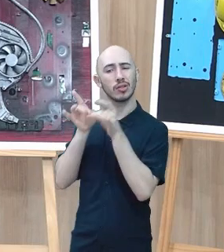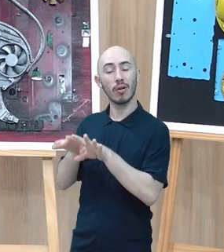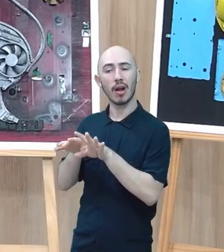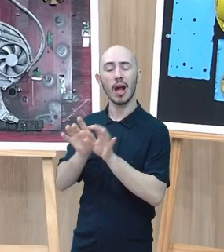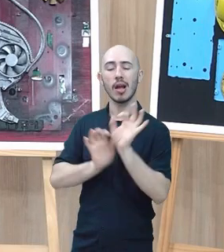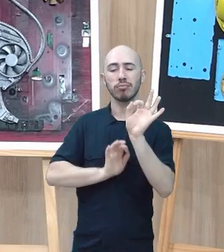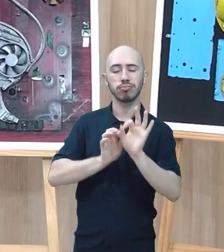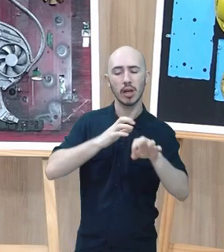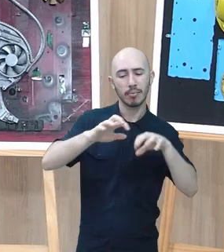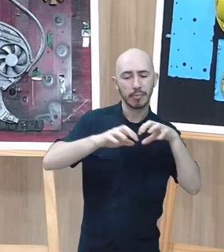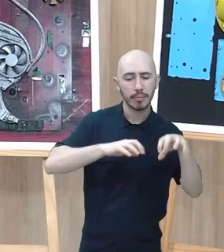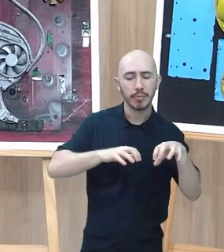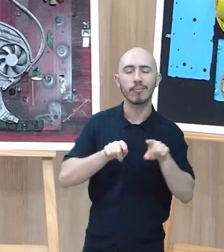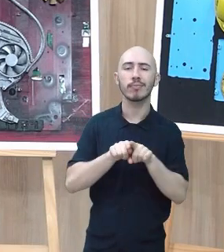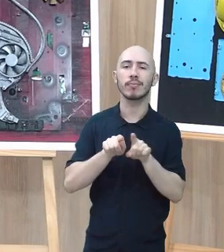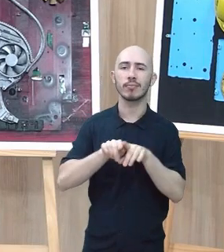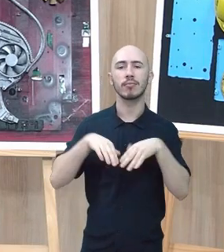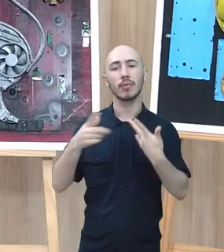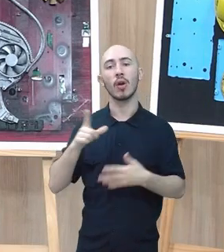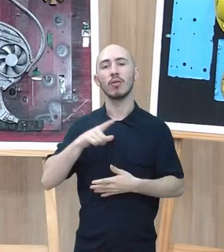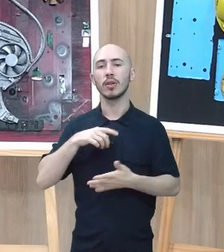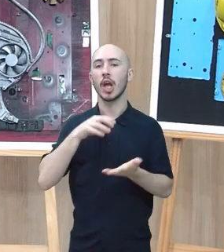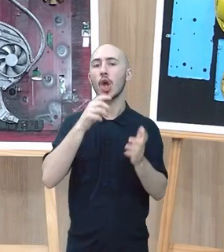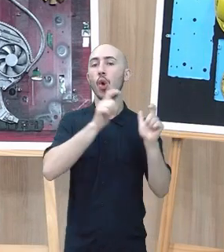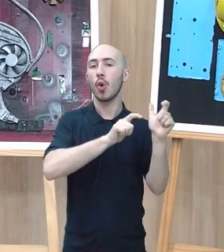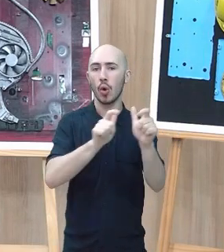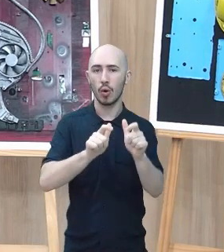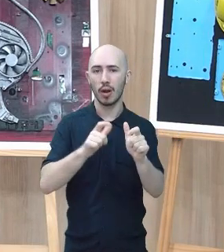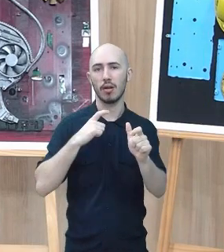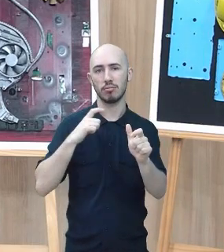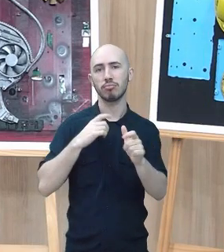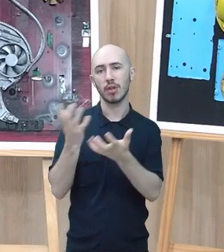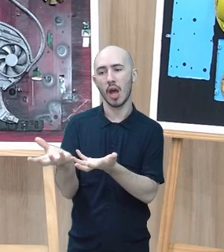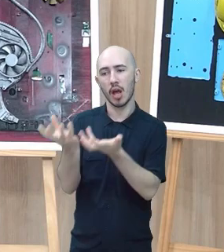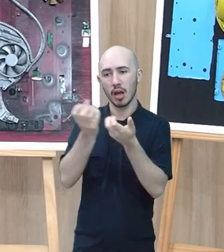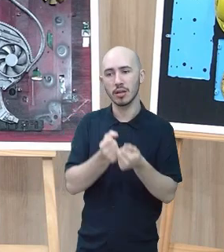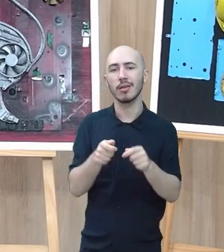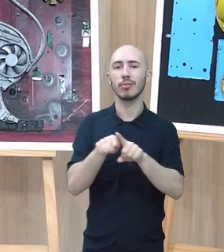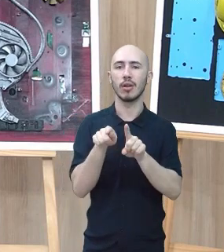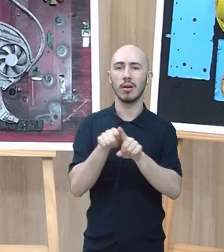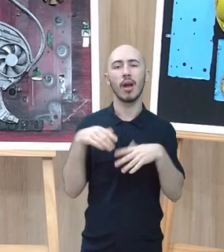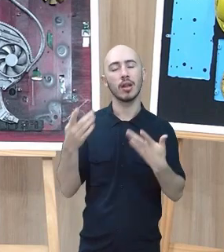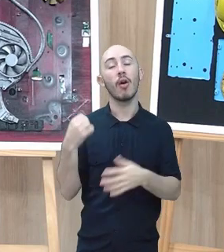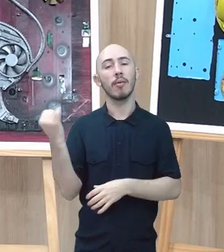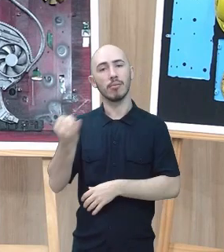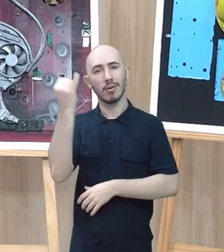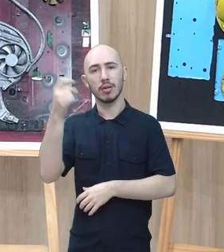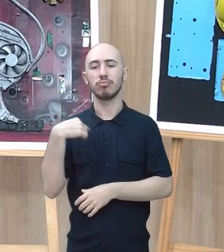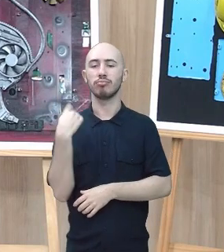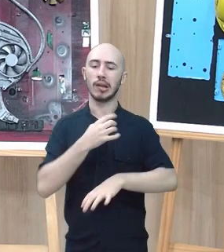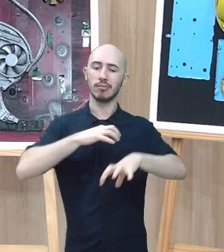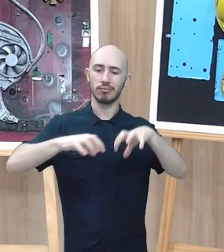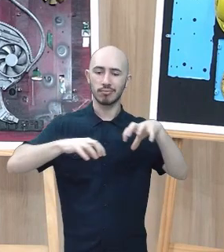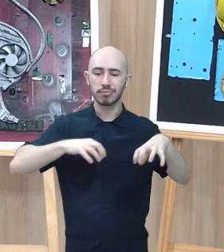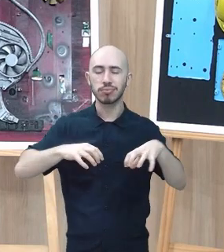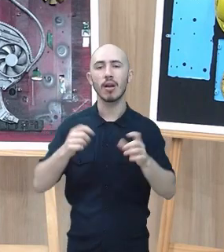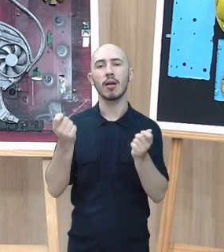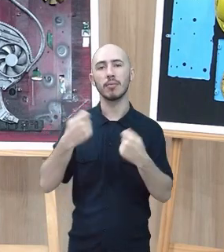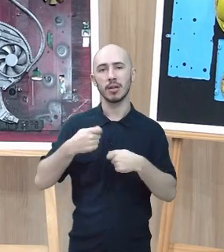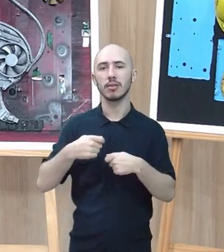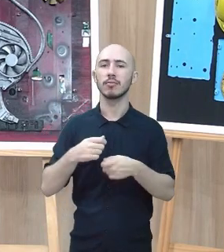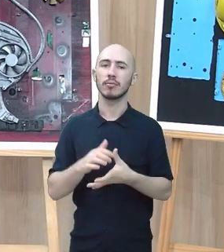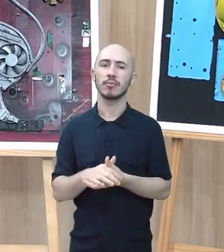coleta na nossa cidade, certo? Então, é muito importante que a gente faça essa separação dos nossos resíduos, para que a